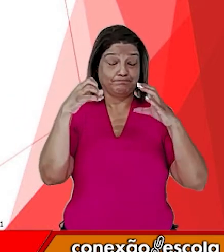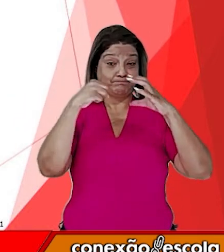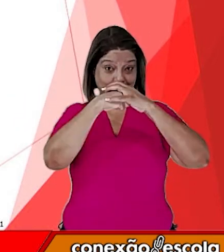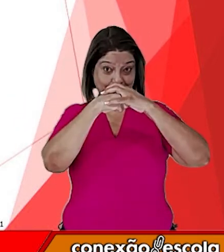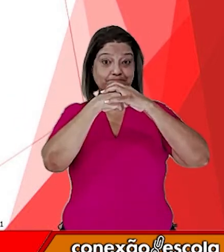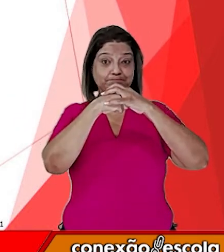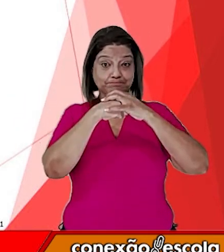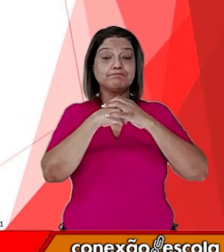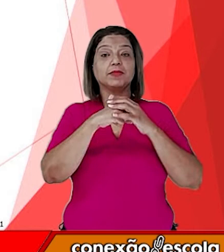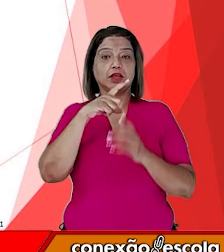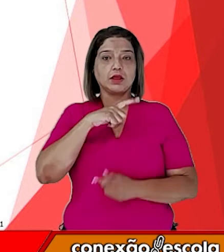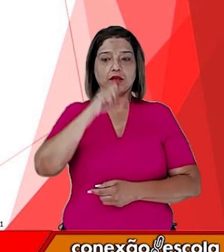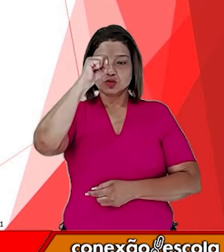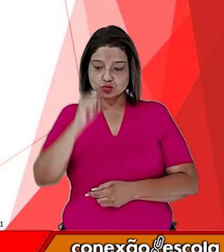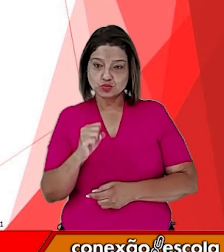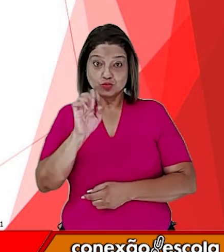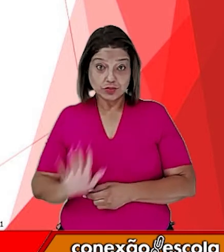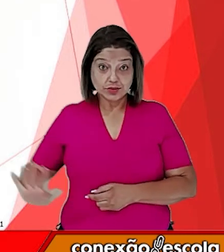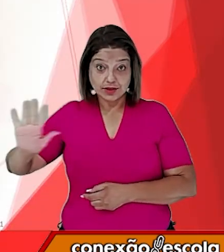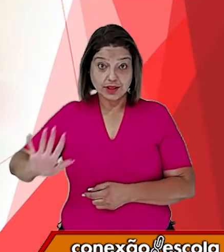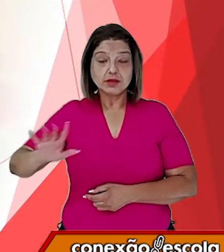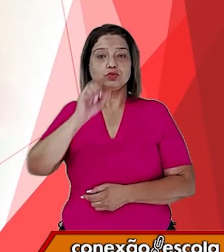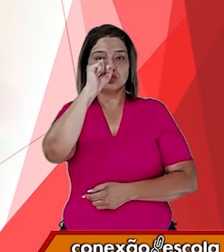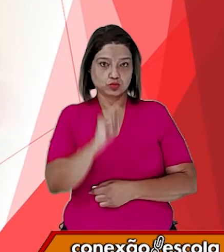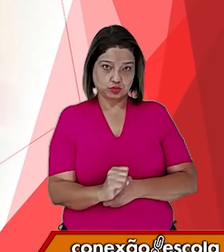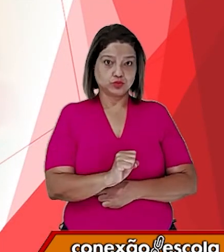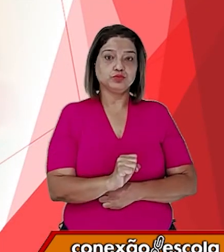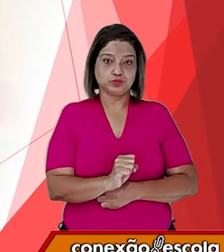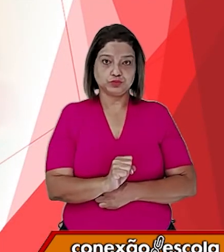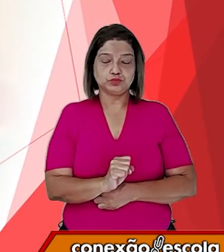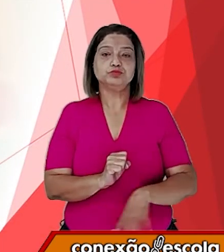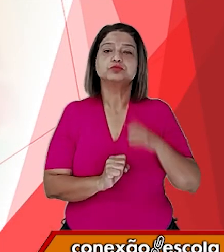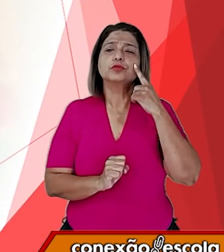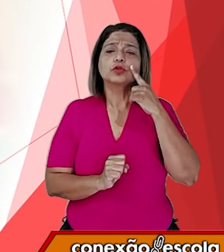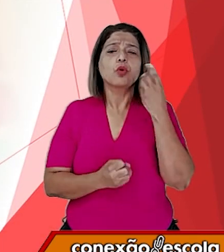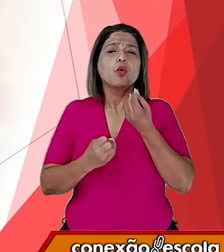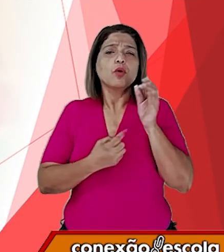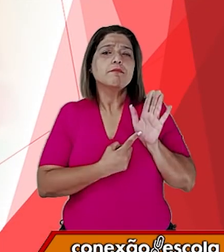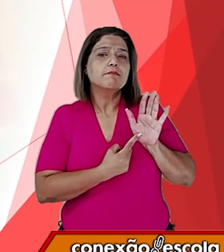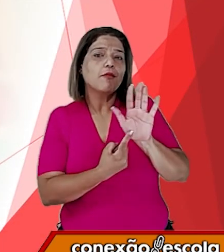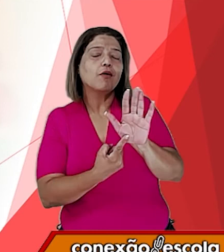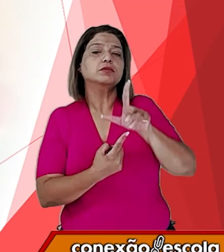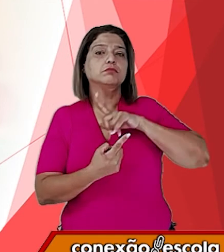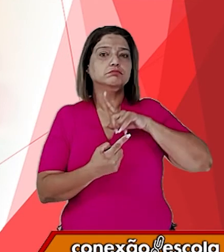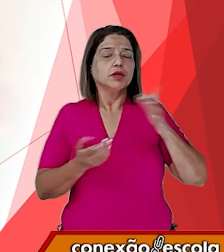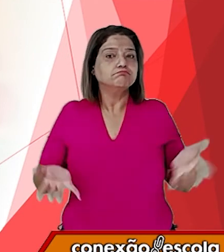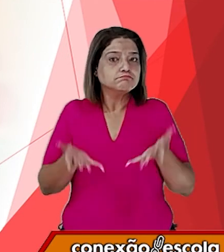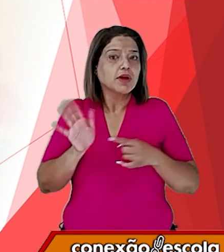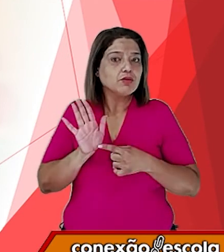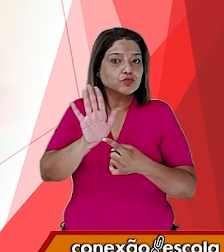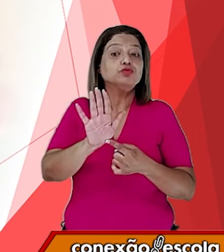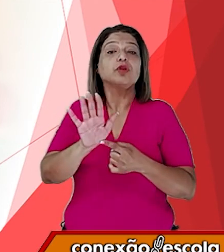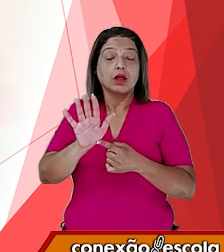Centro-Oeste, Sudeste e Sul. Sua representação segue a orientação dos